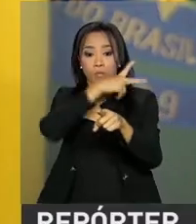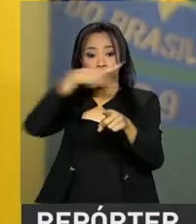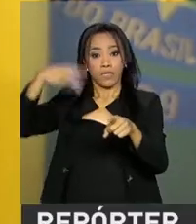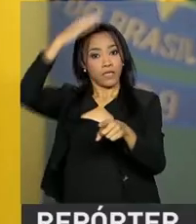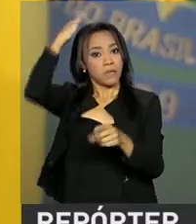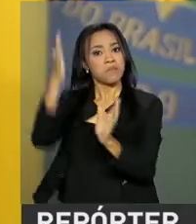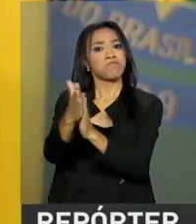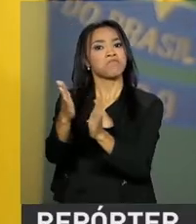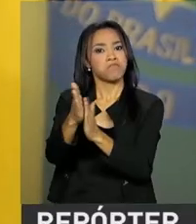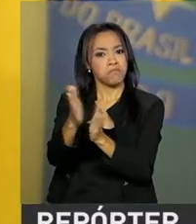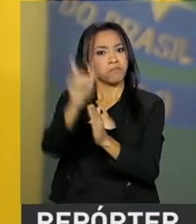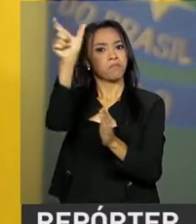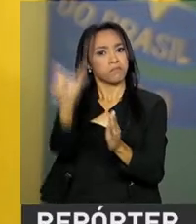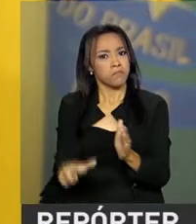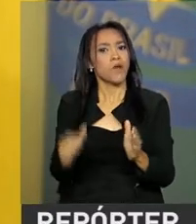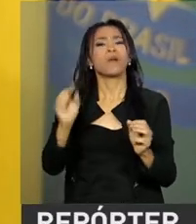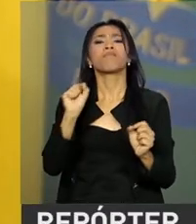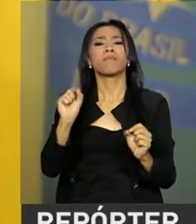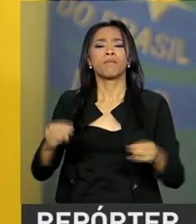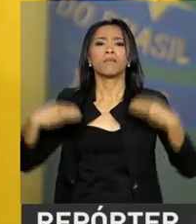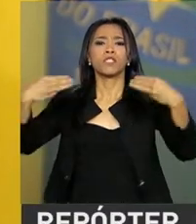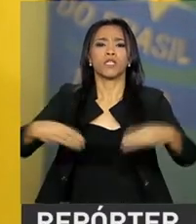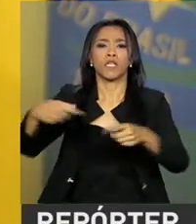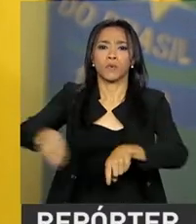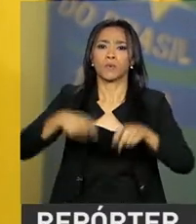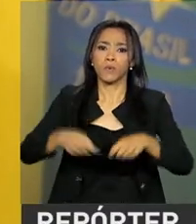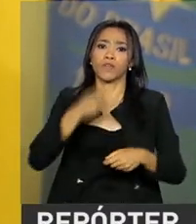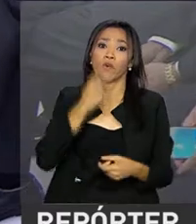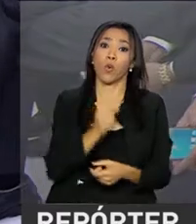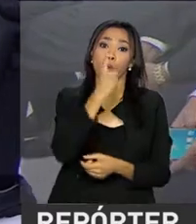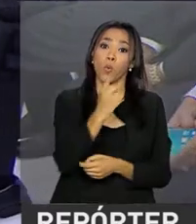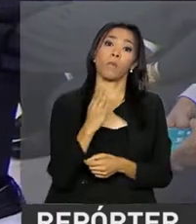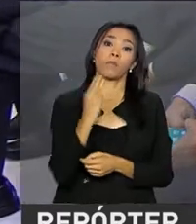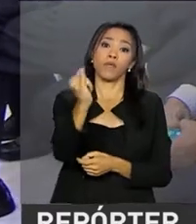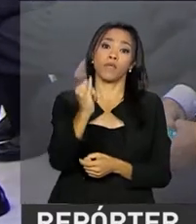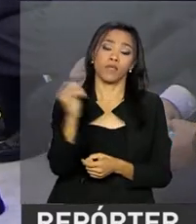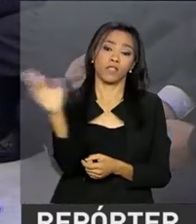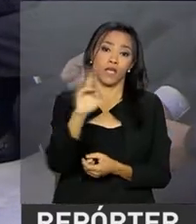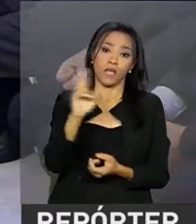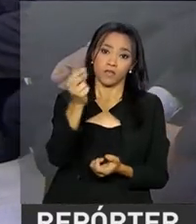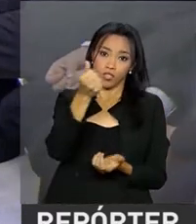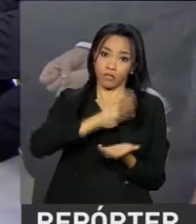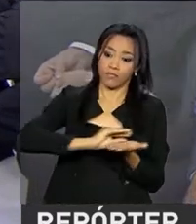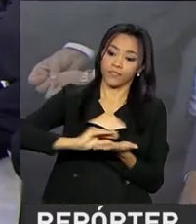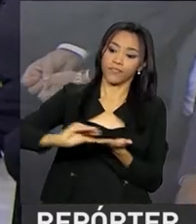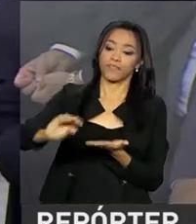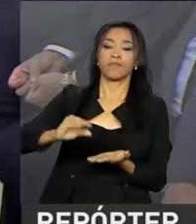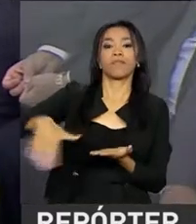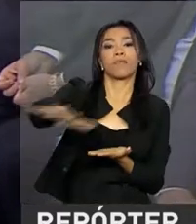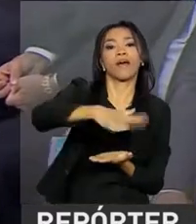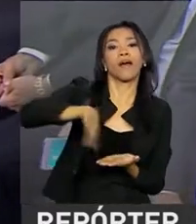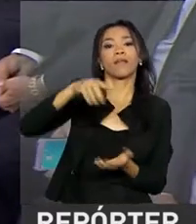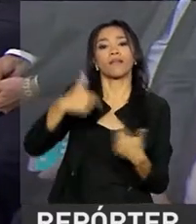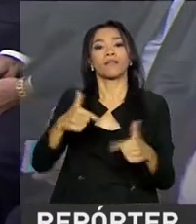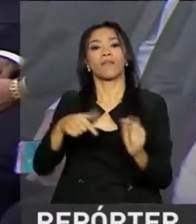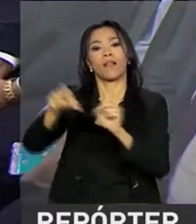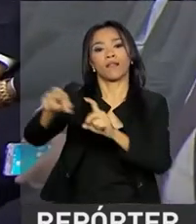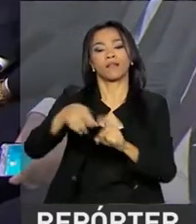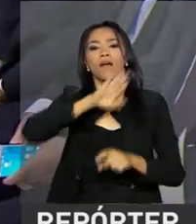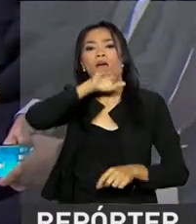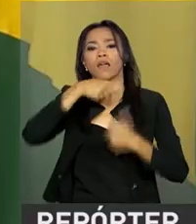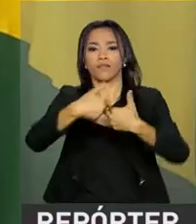durante a operação e anunciou a liberação de 1 bilhão de reais mas para linhas de crédito destinadas a pecuaristas trata